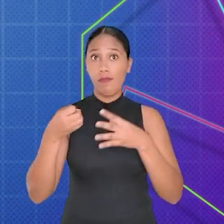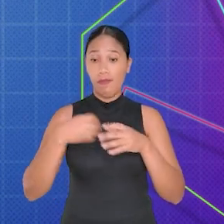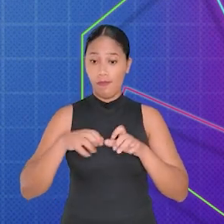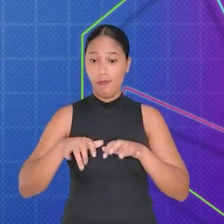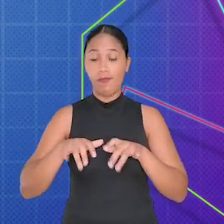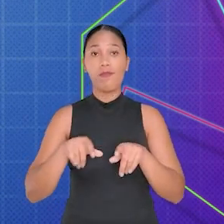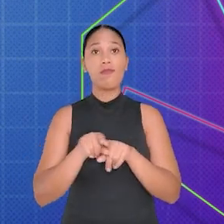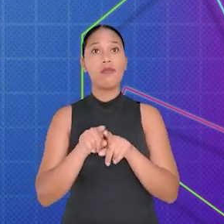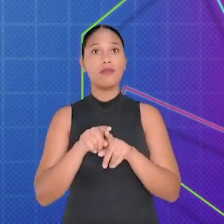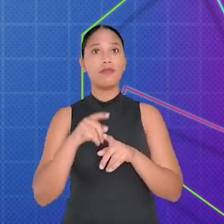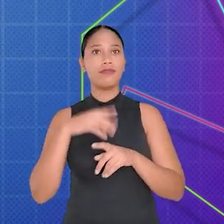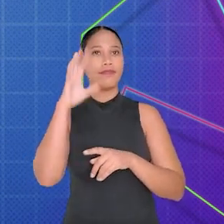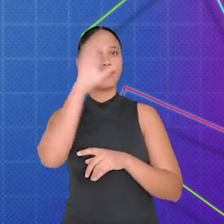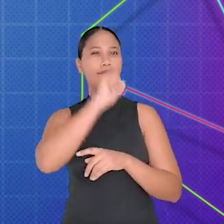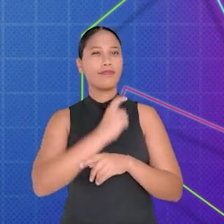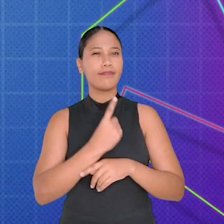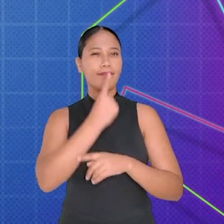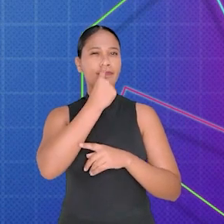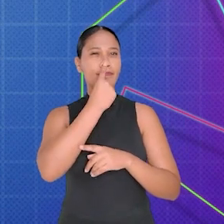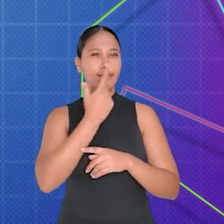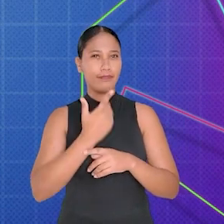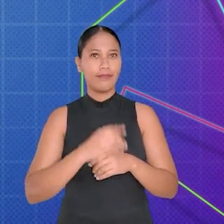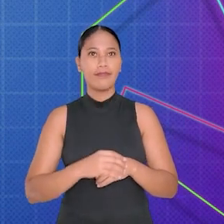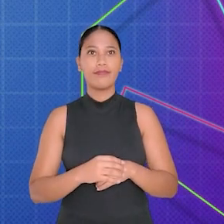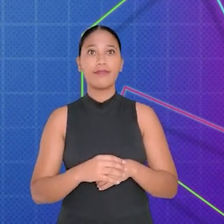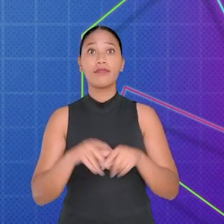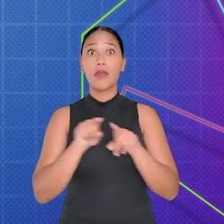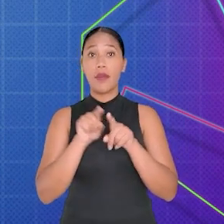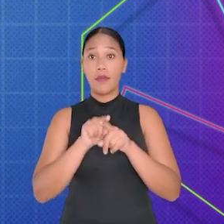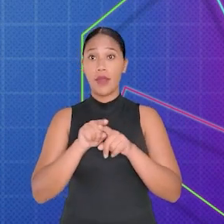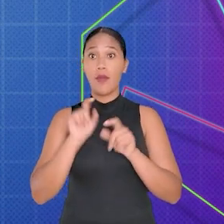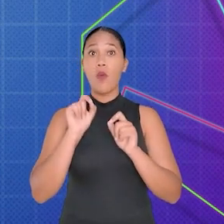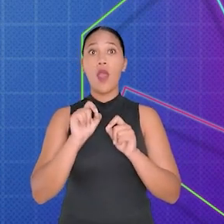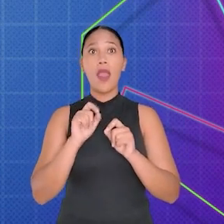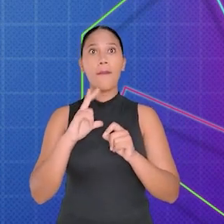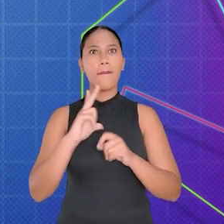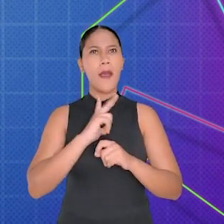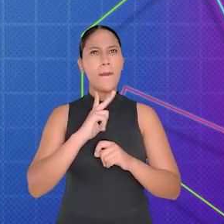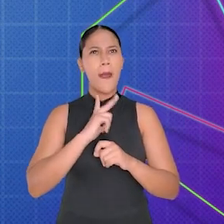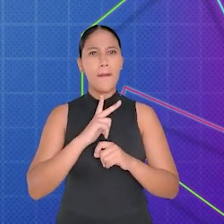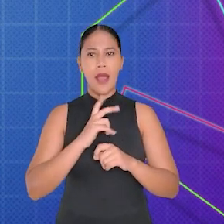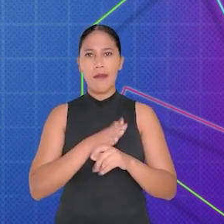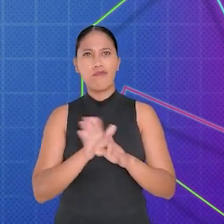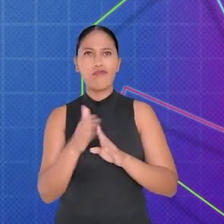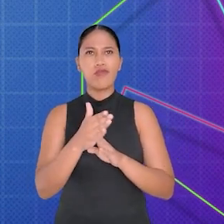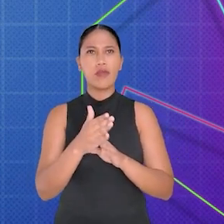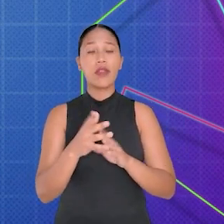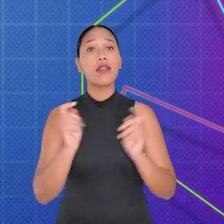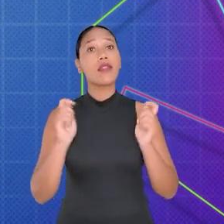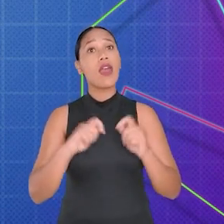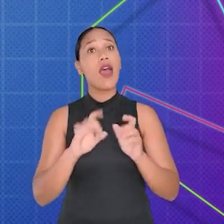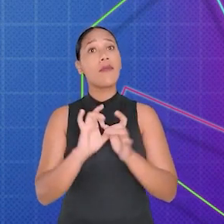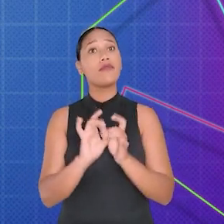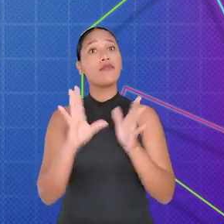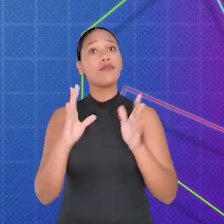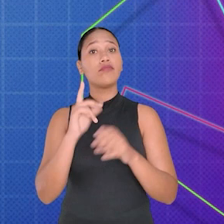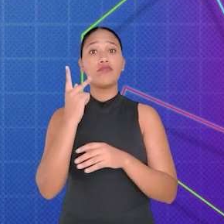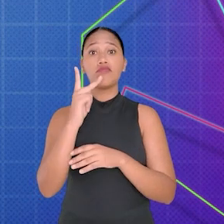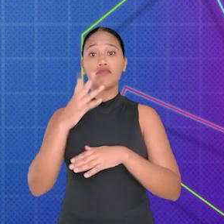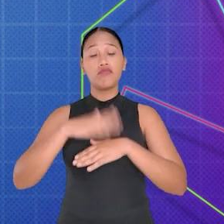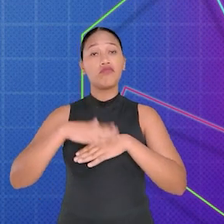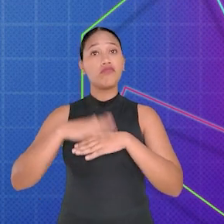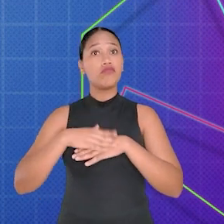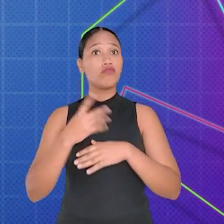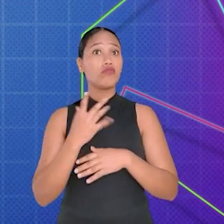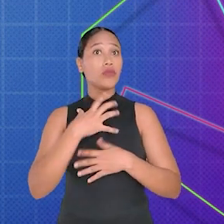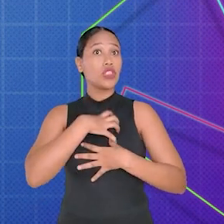para as funcionalidades mais utilizadas. Para personalizar um atalho de teclado, basta acessar o menu Preferences ou Preferências e clicar